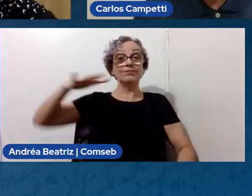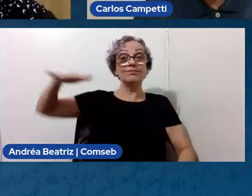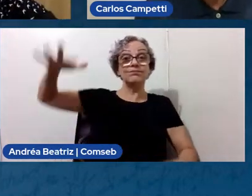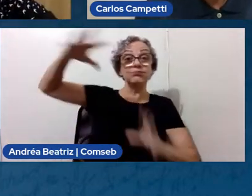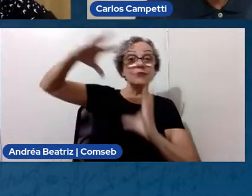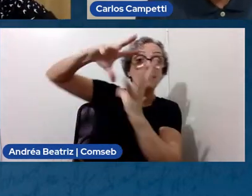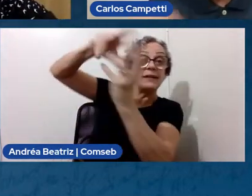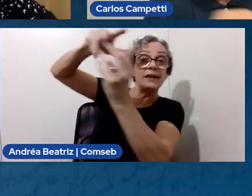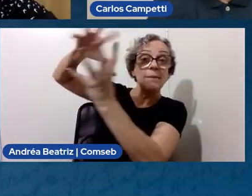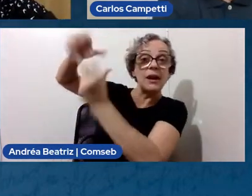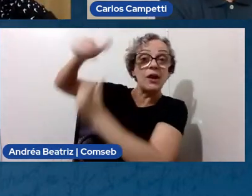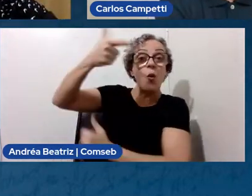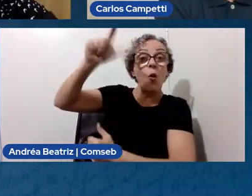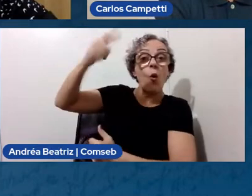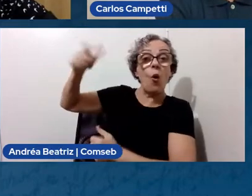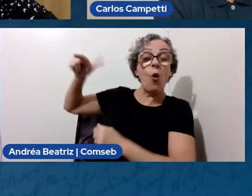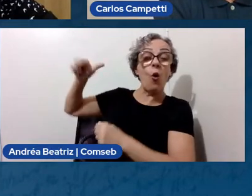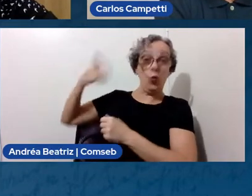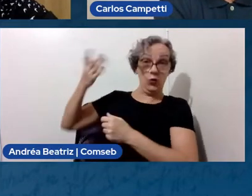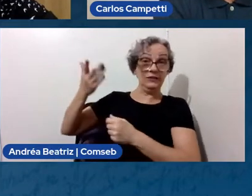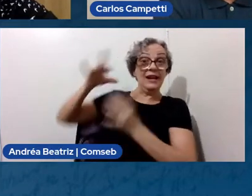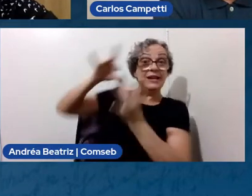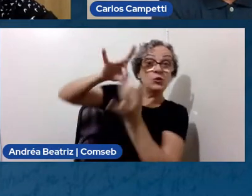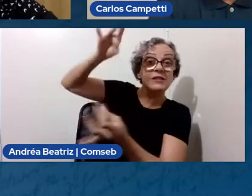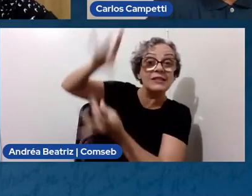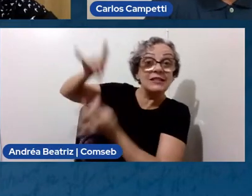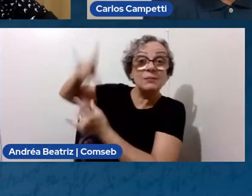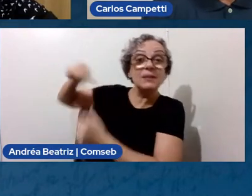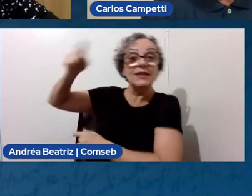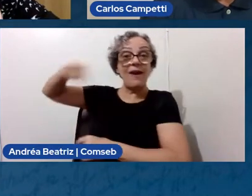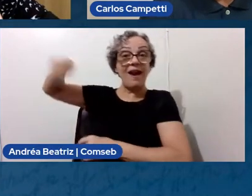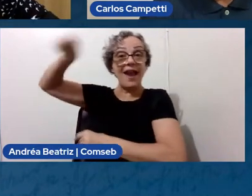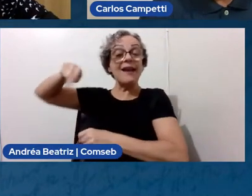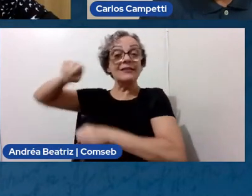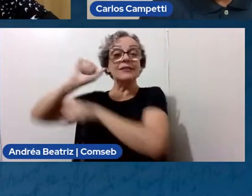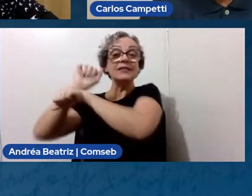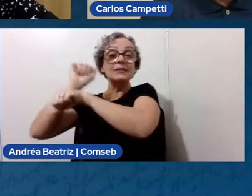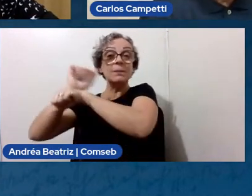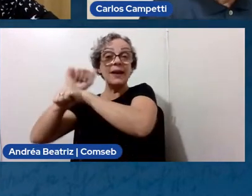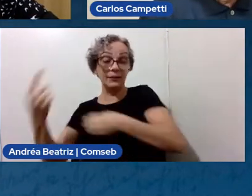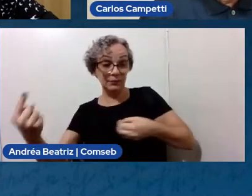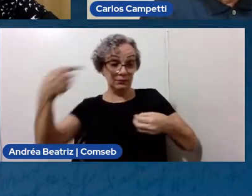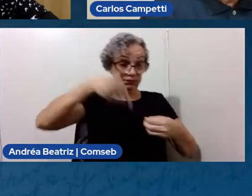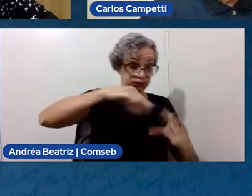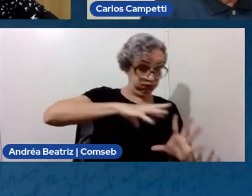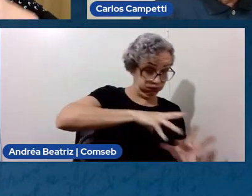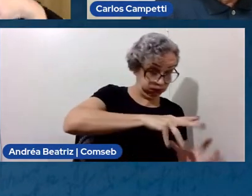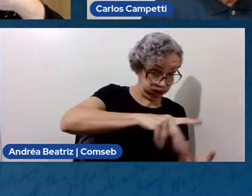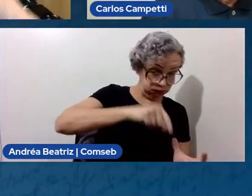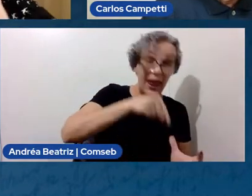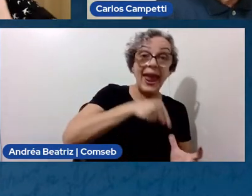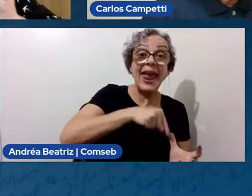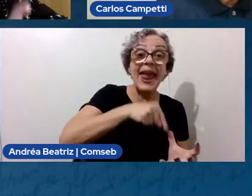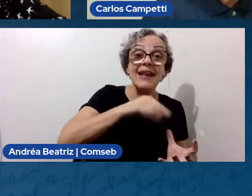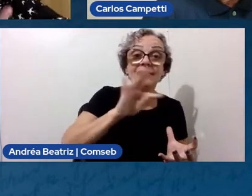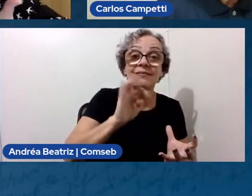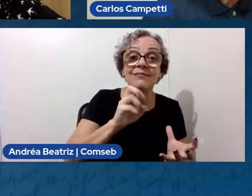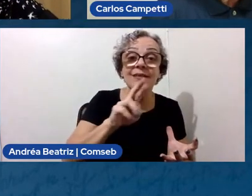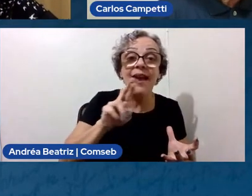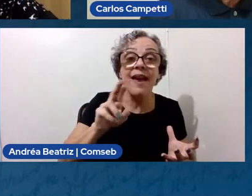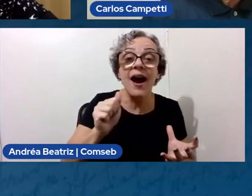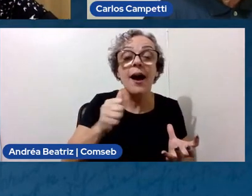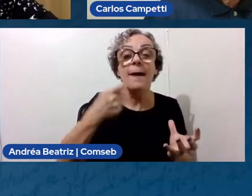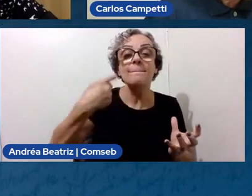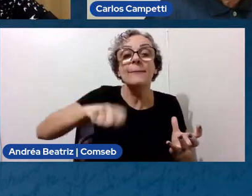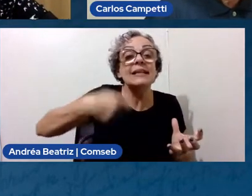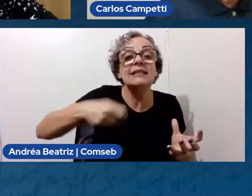espera da criação da Terra, né? E sempre lembrando que as condições do planeta tinham que estar propícias para que houvesse